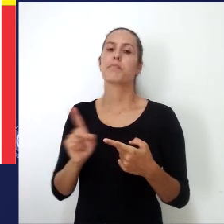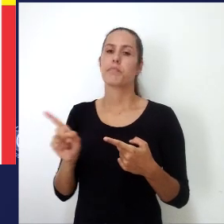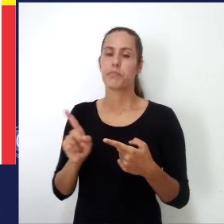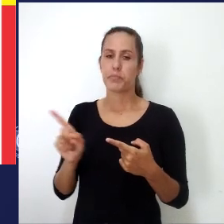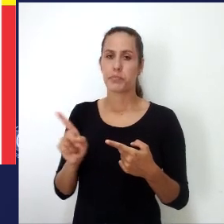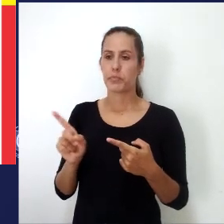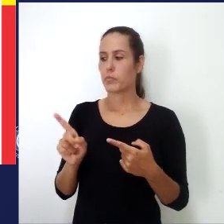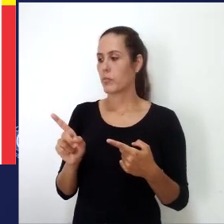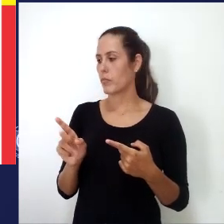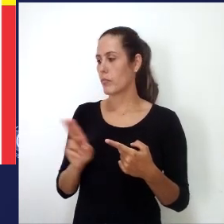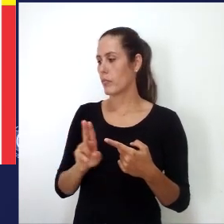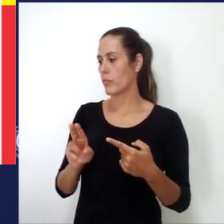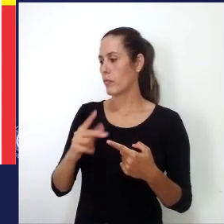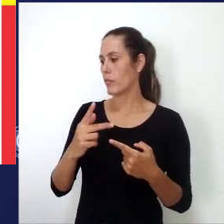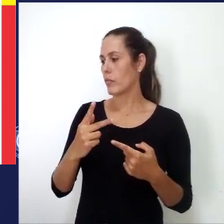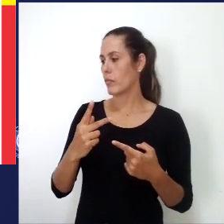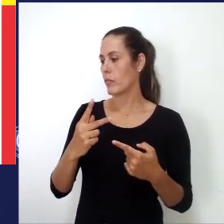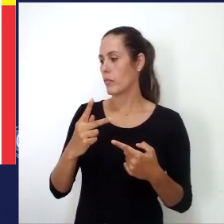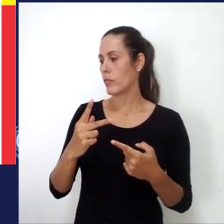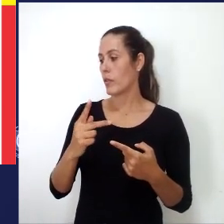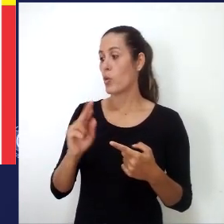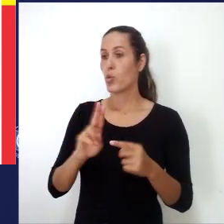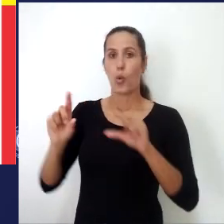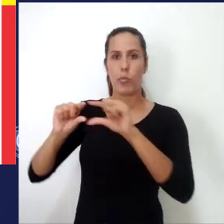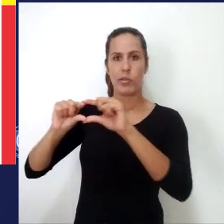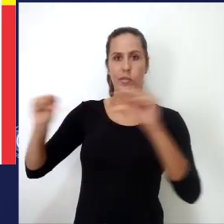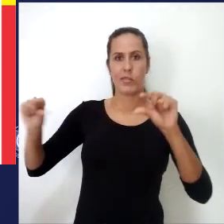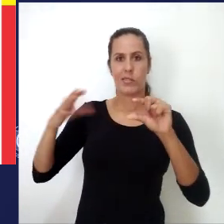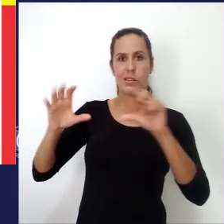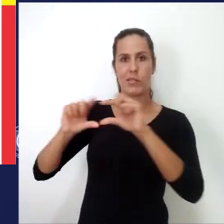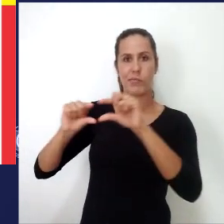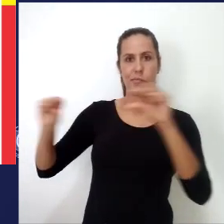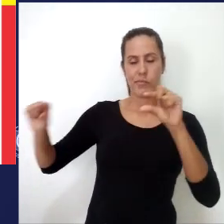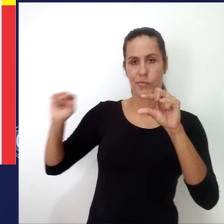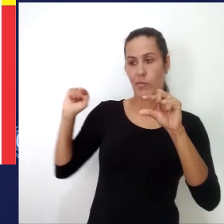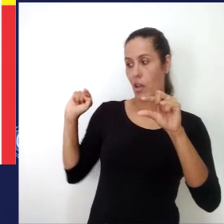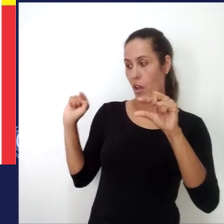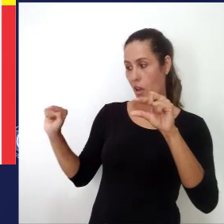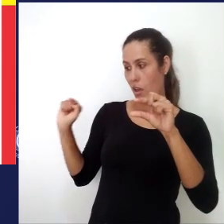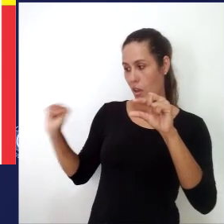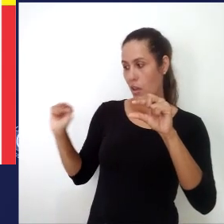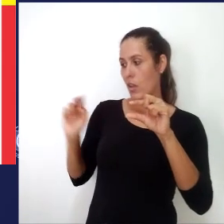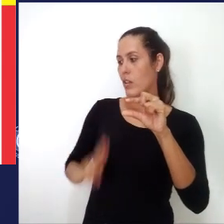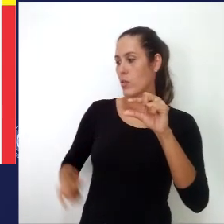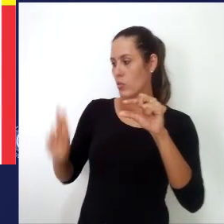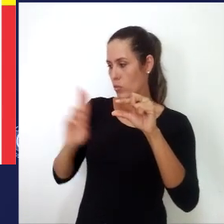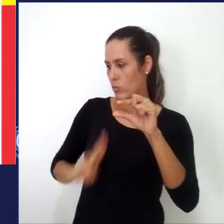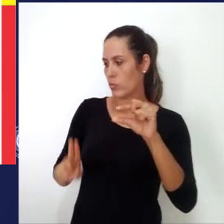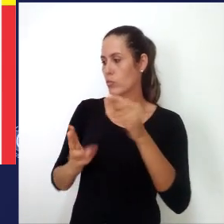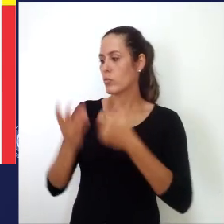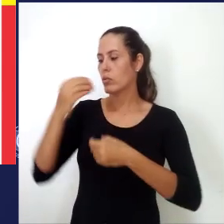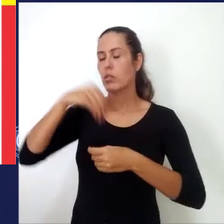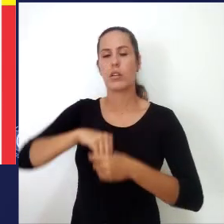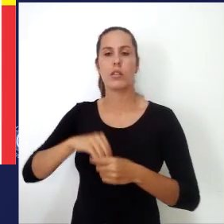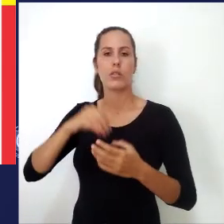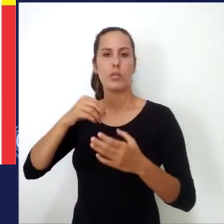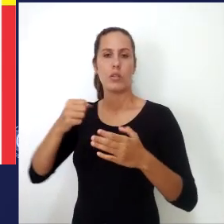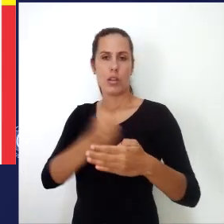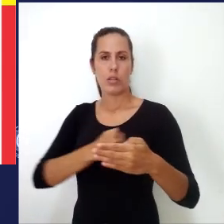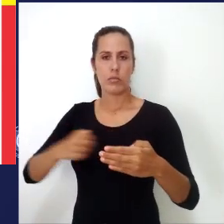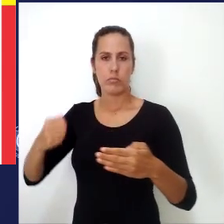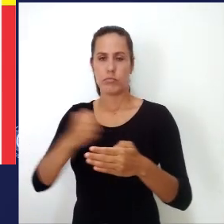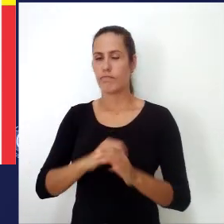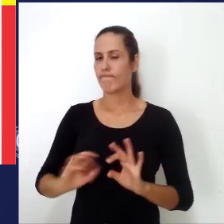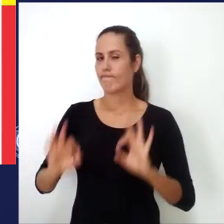né, que é um nome popular, ele recebe o nome de Plectranthus barbatus. Existe um uso